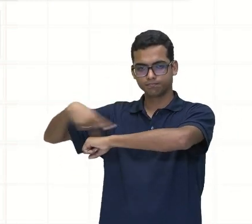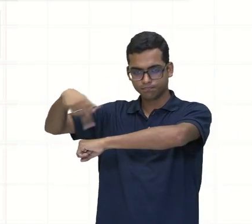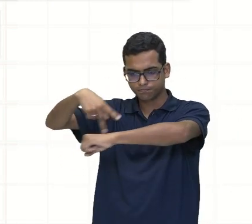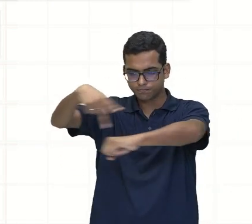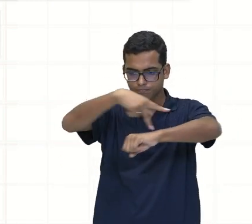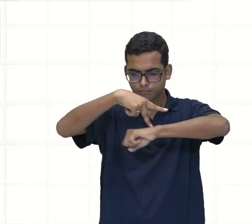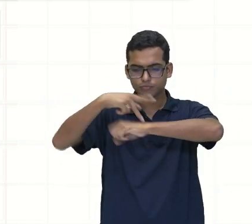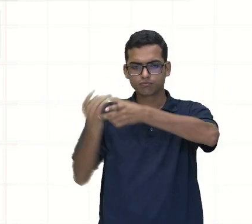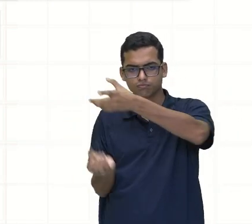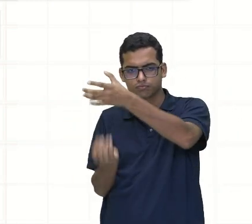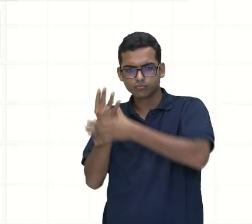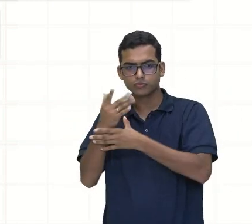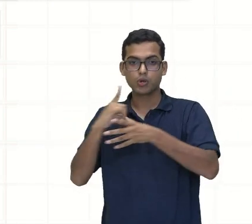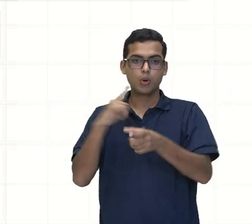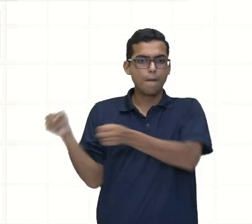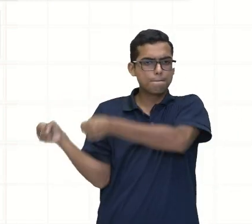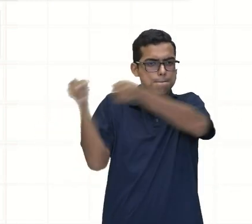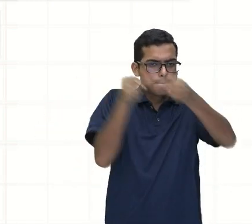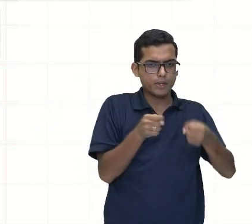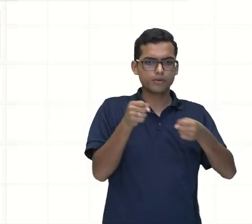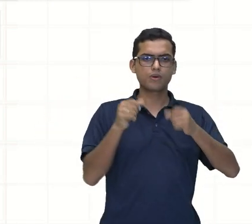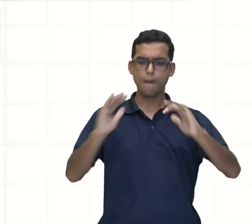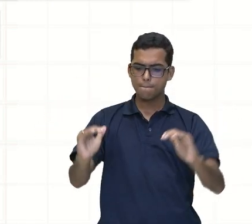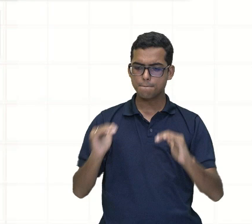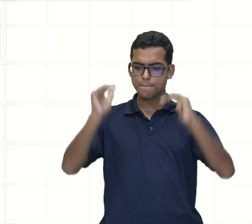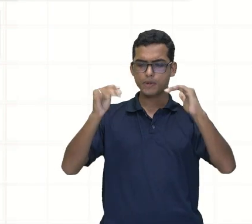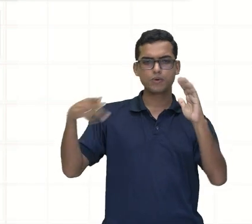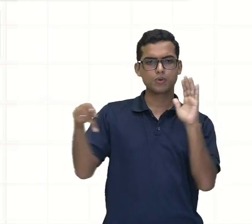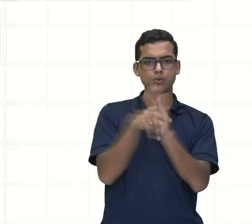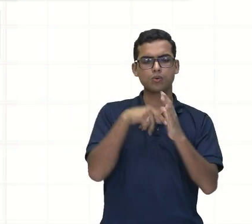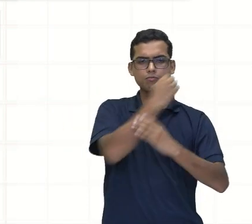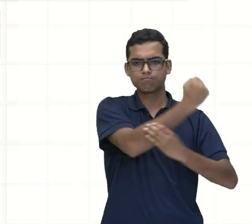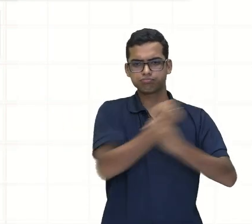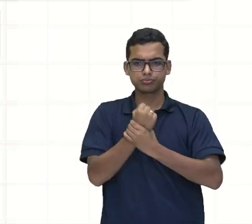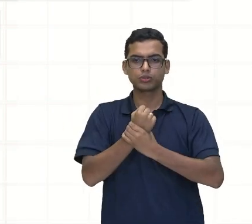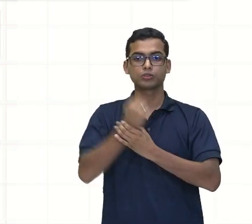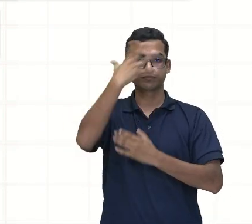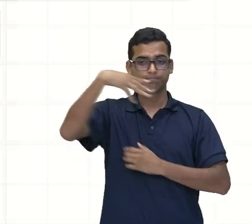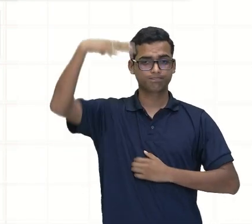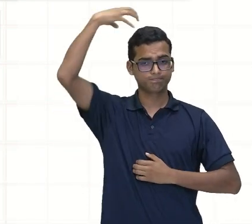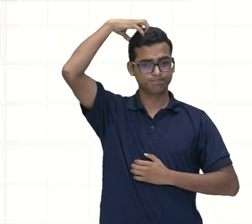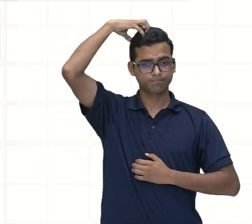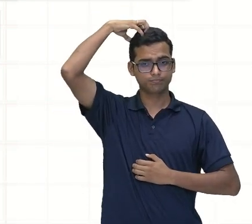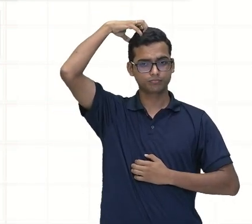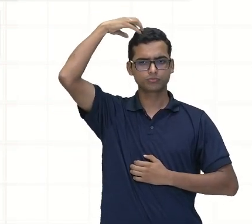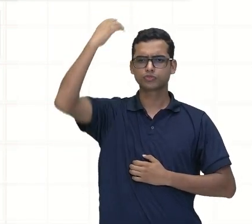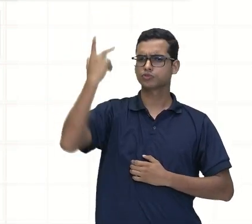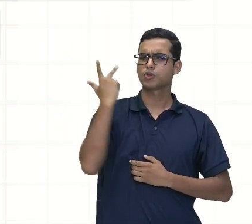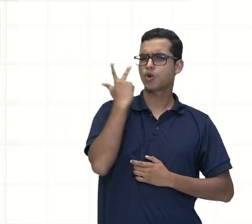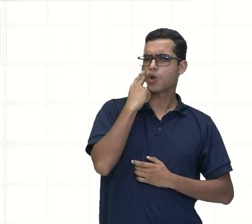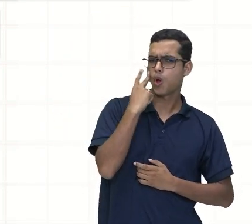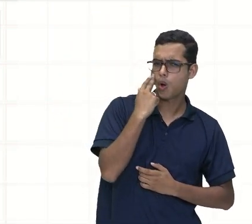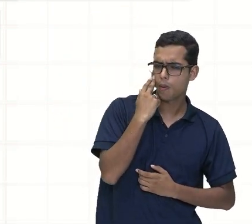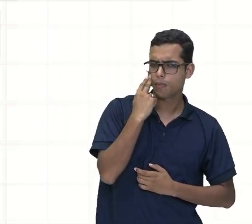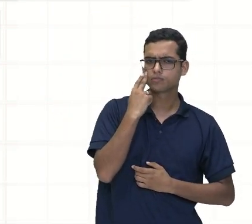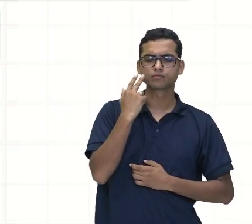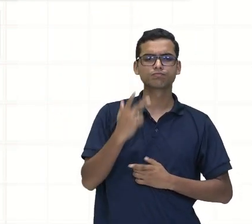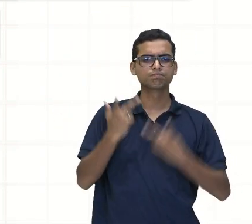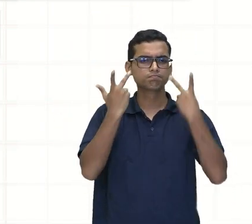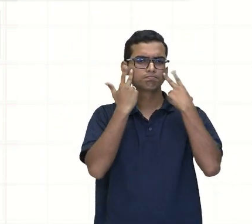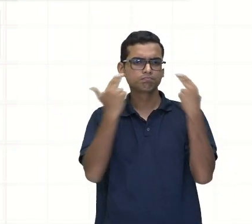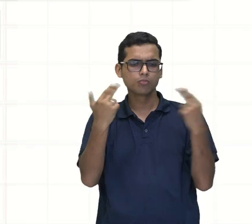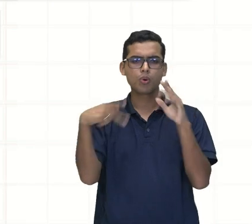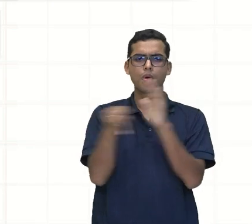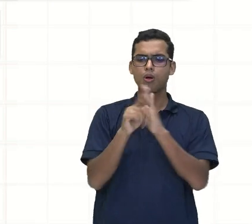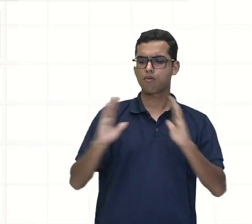eles centralizaram o poder na figura do rei. Por isso é muito comum no período do mercantilismo,